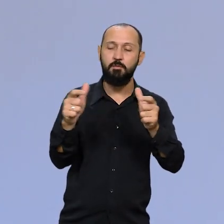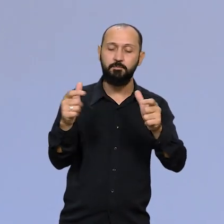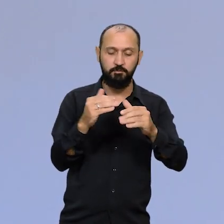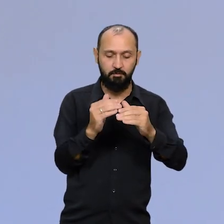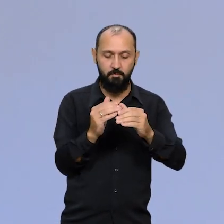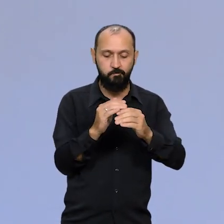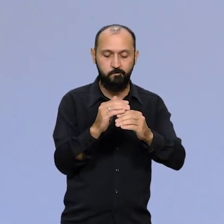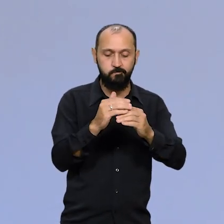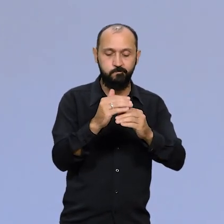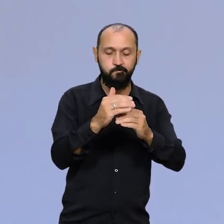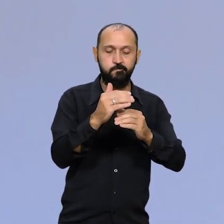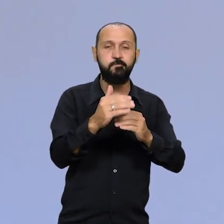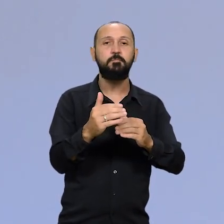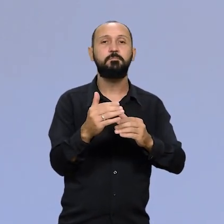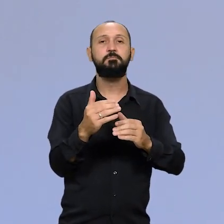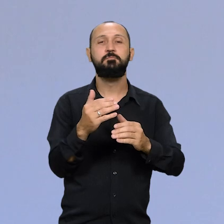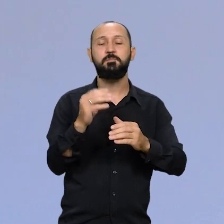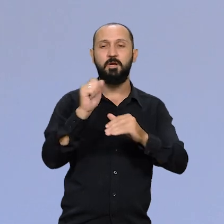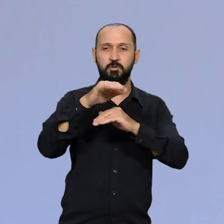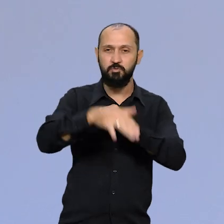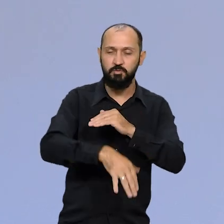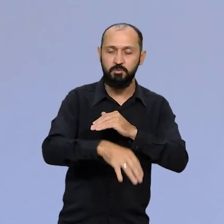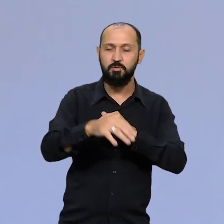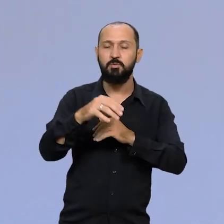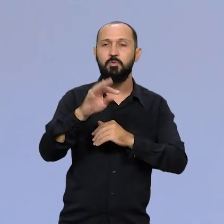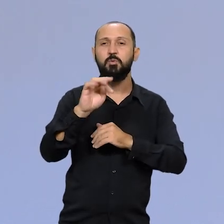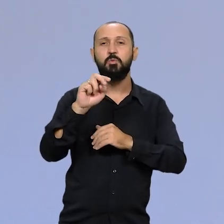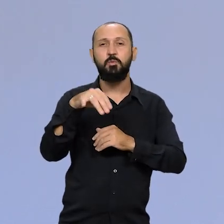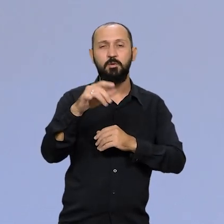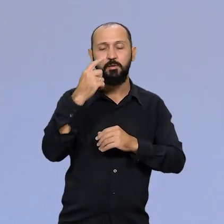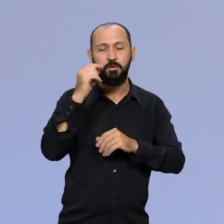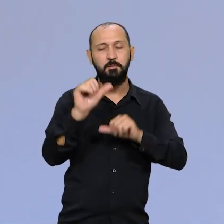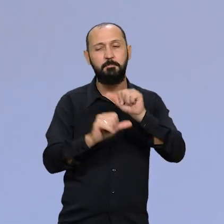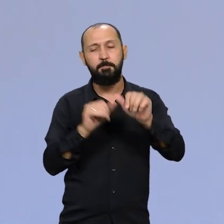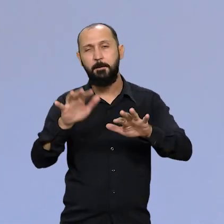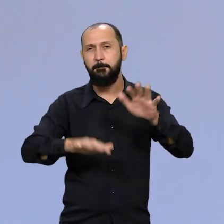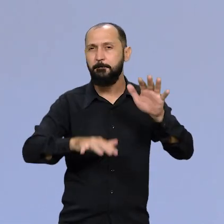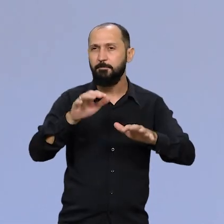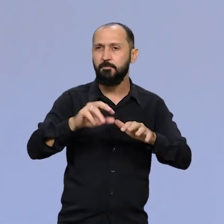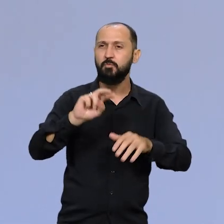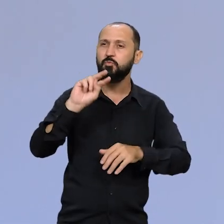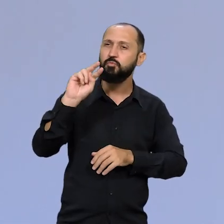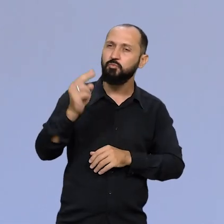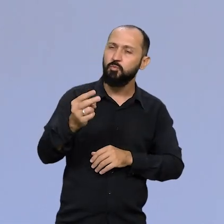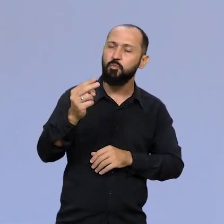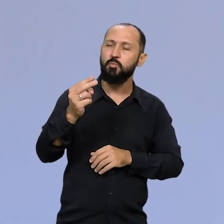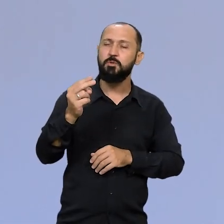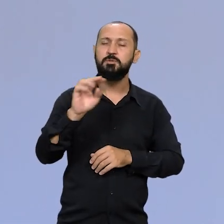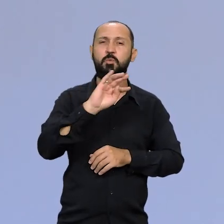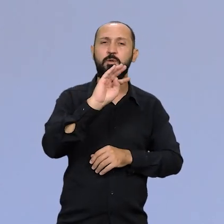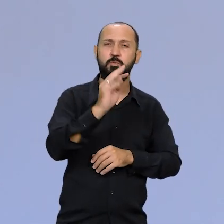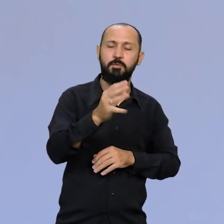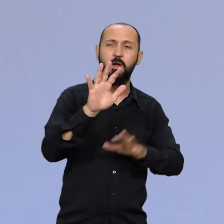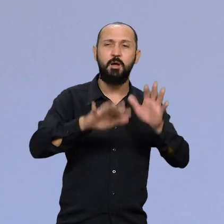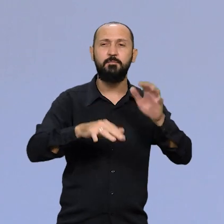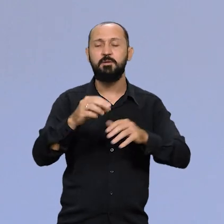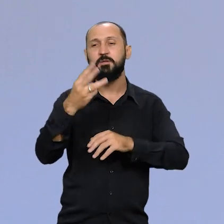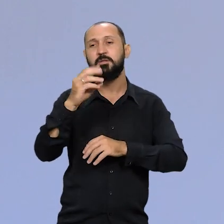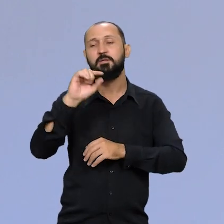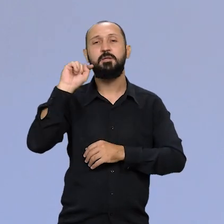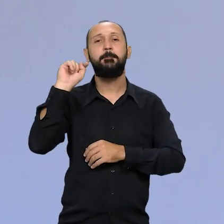do entorno que estava compilado aí com propriedades privadas legais e legítimas. Isso em Corumbá. Isso, na região do Pantanal, Campo dos